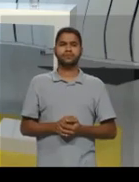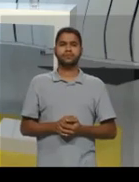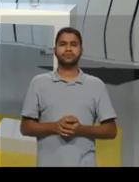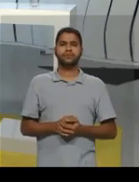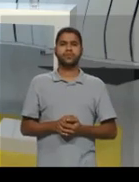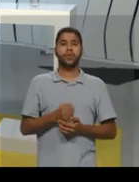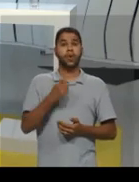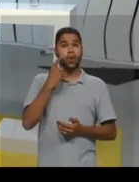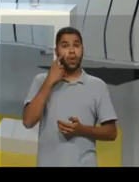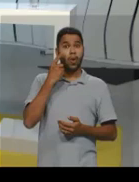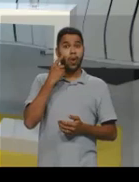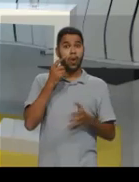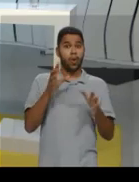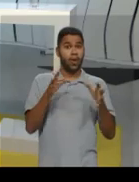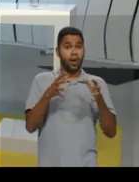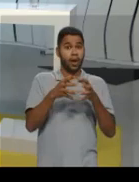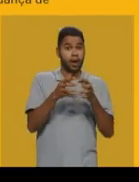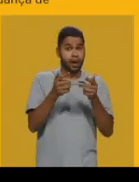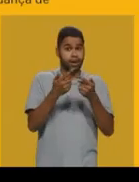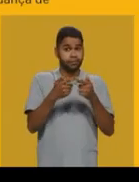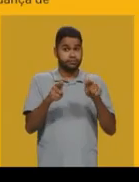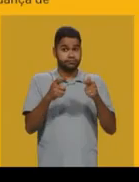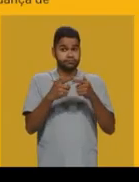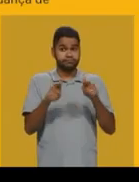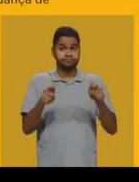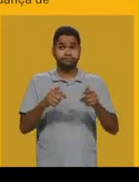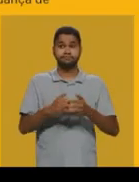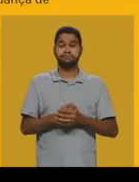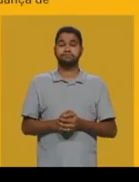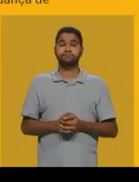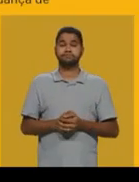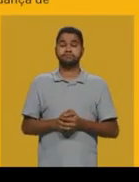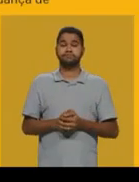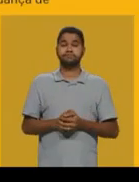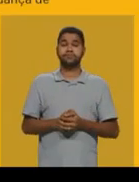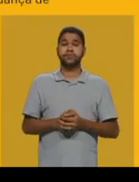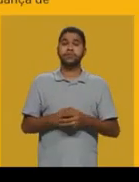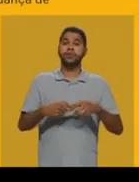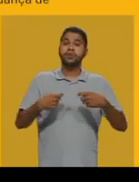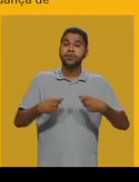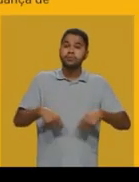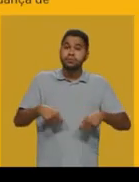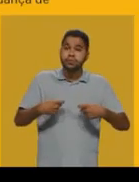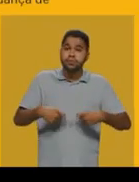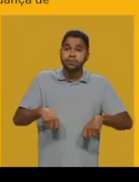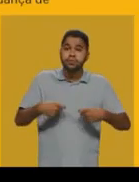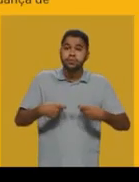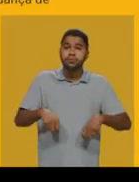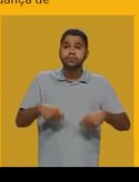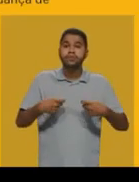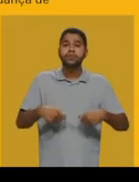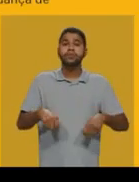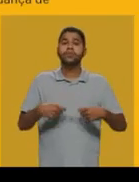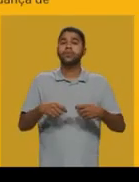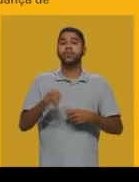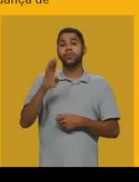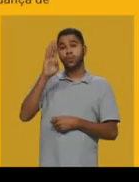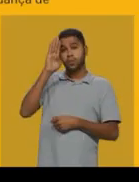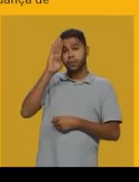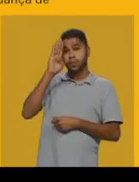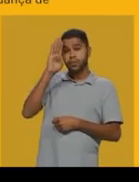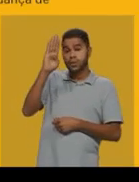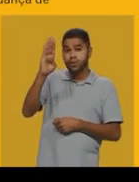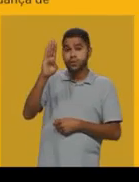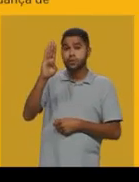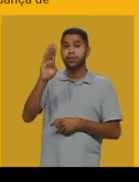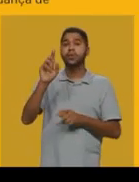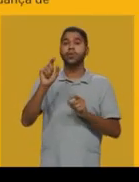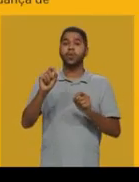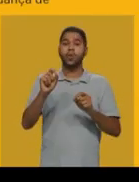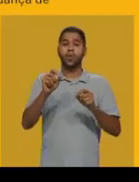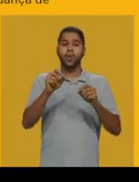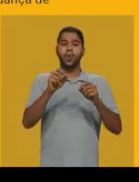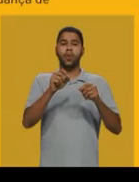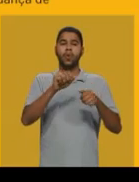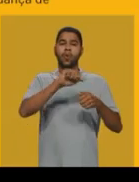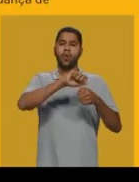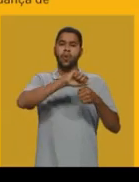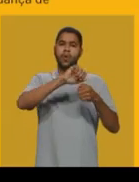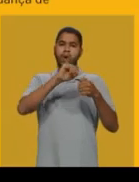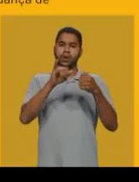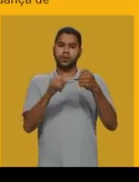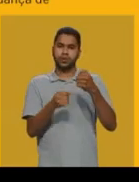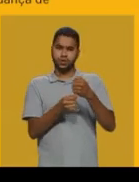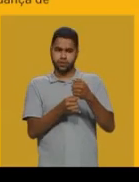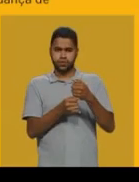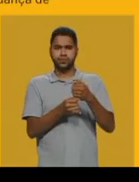as classes gramaticais aparecendo aqui. Então, eu preciso. Os principais marcadores são os